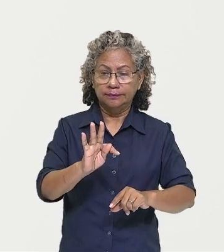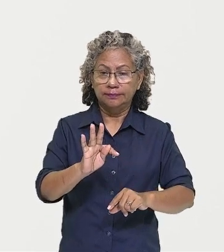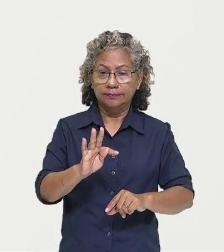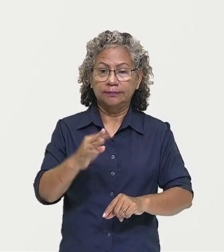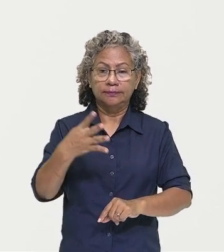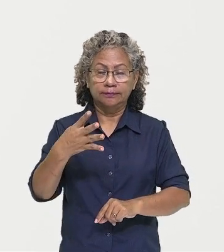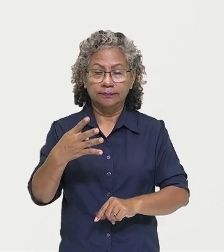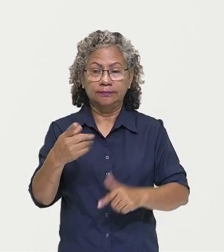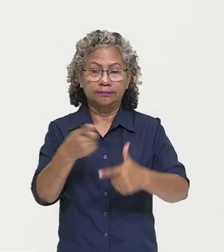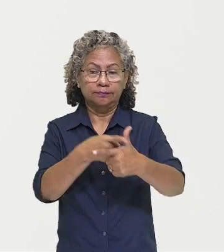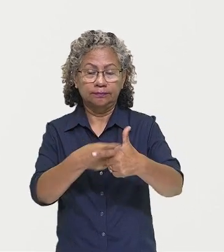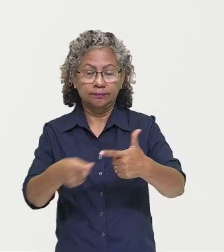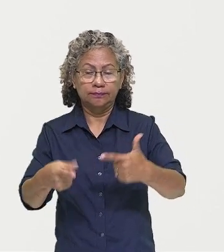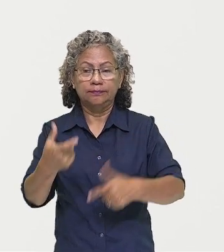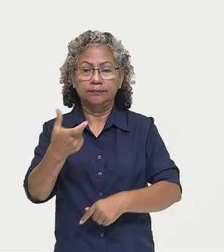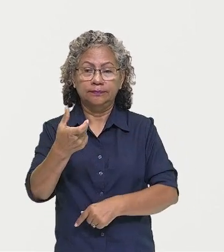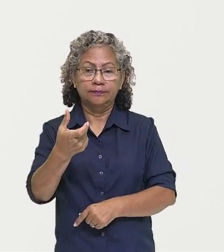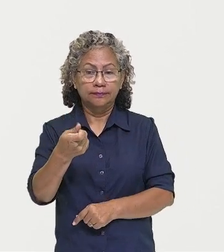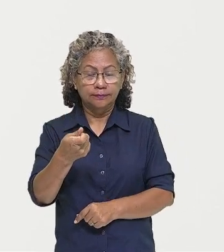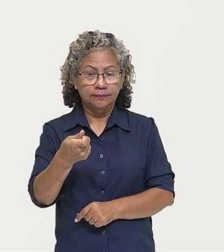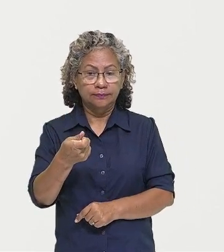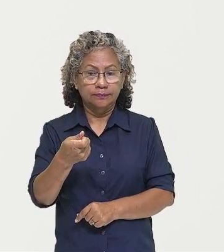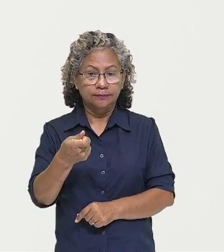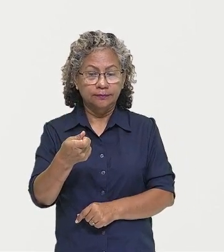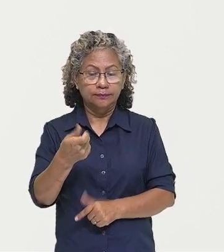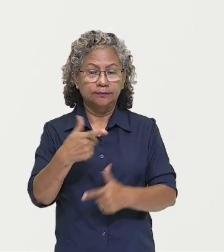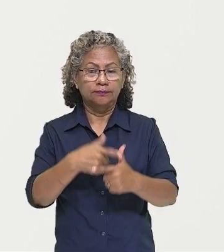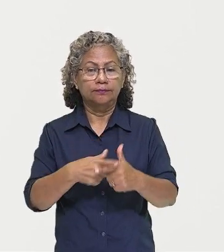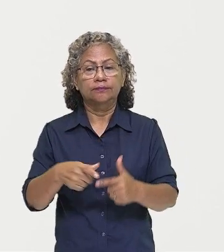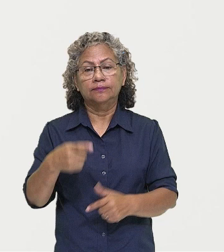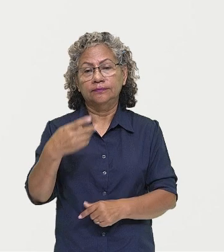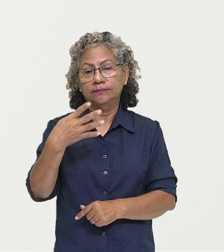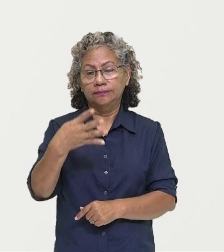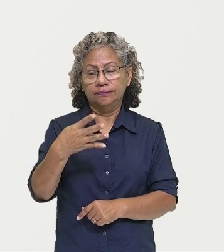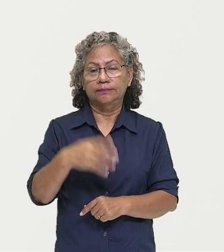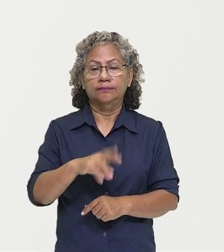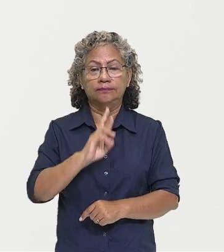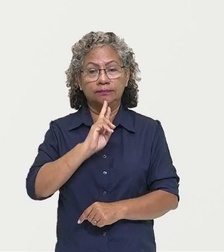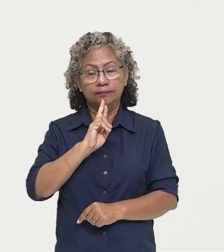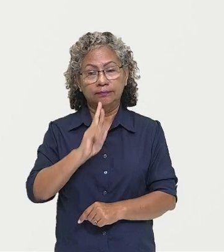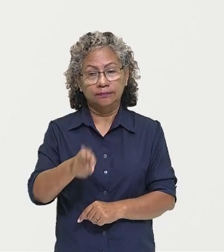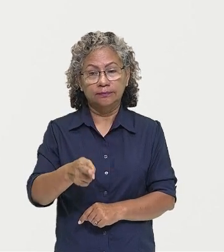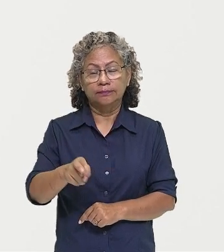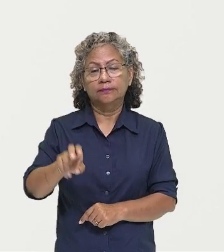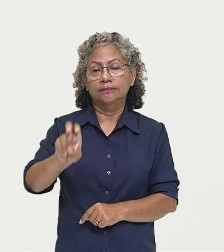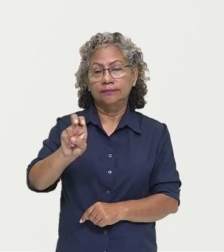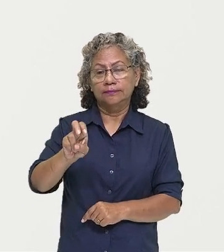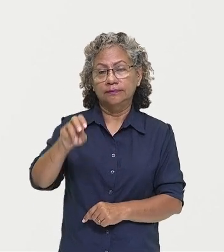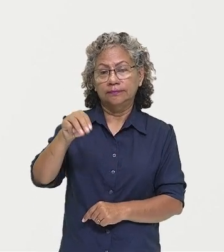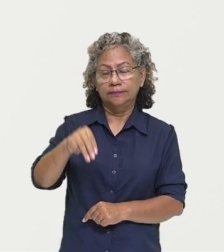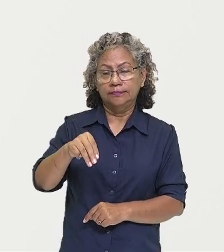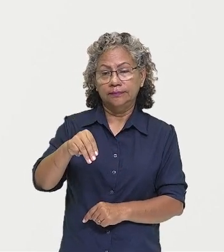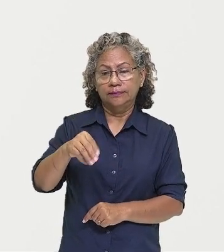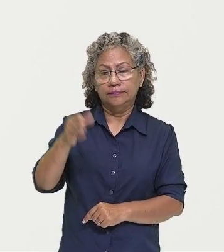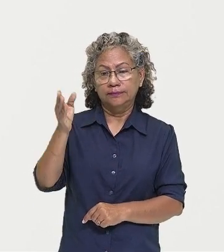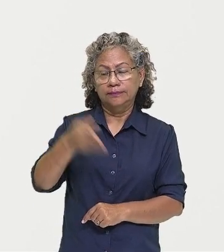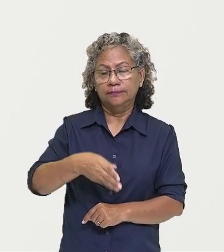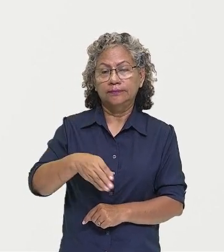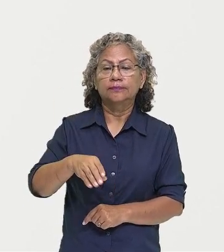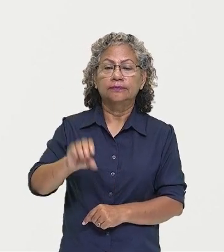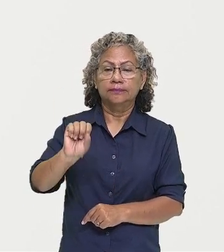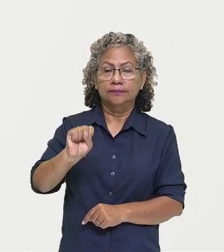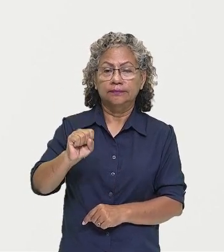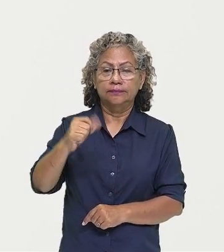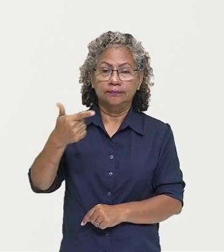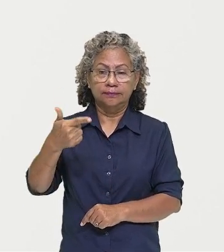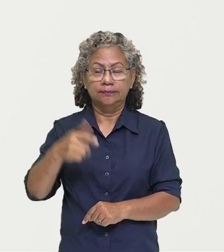divido. 20 dividido por 4 equivale a 5 metros por segundo ao quadrado.